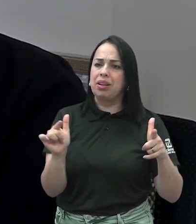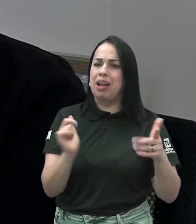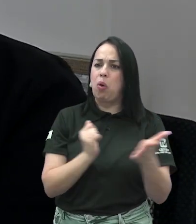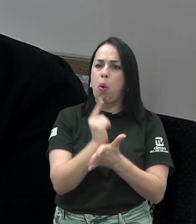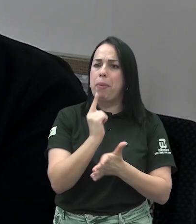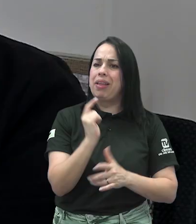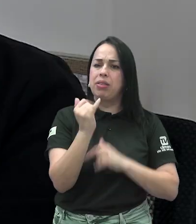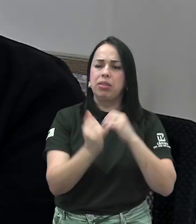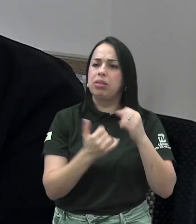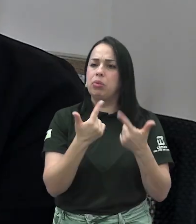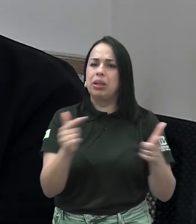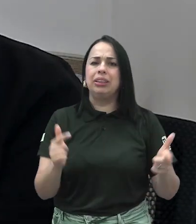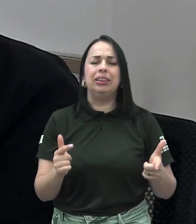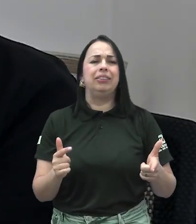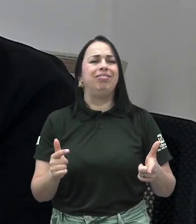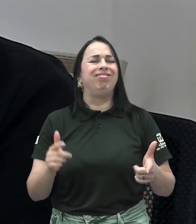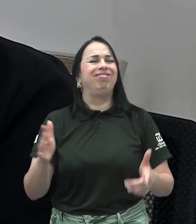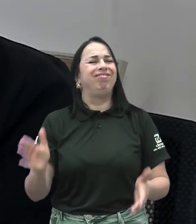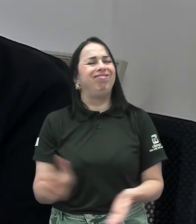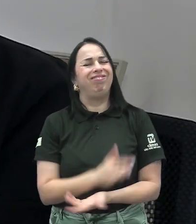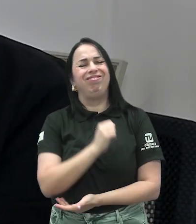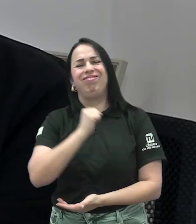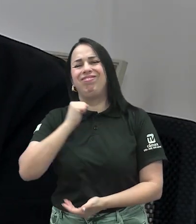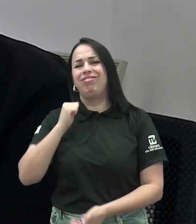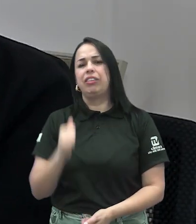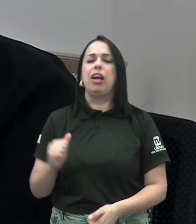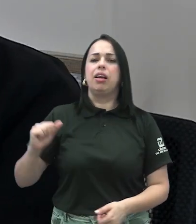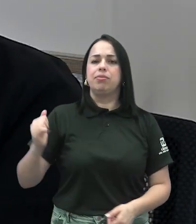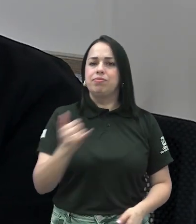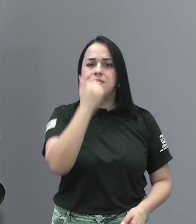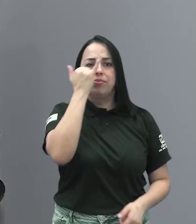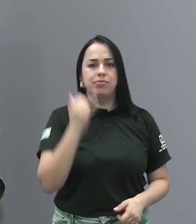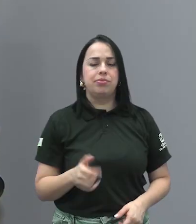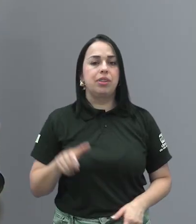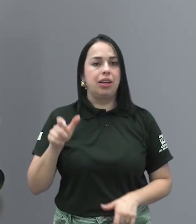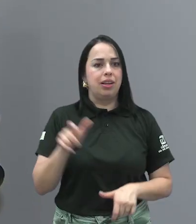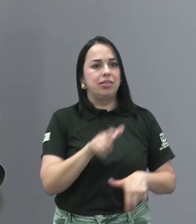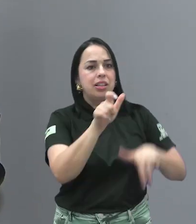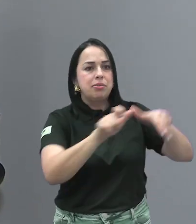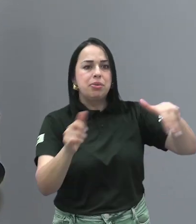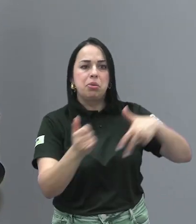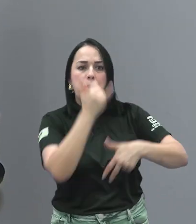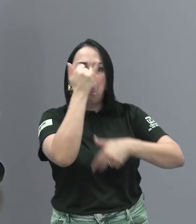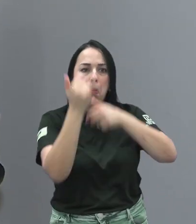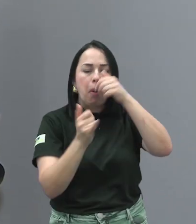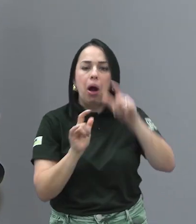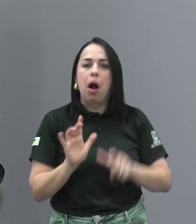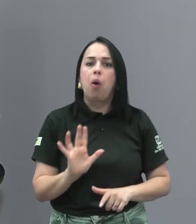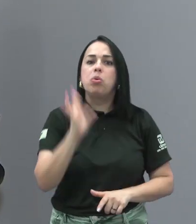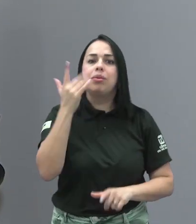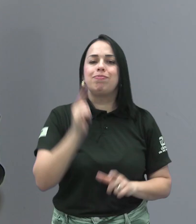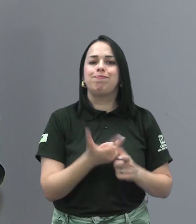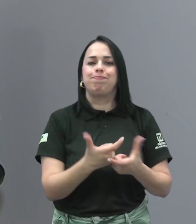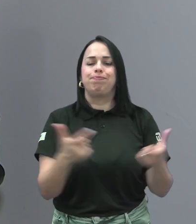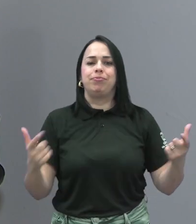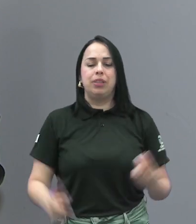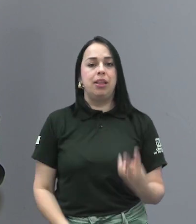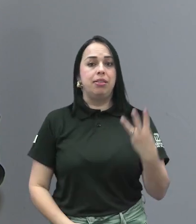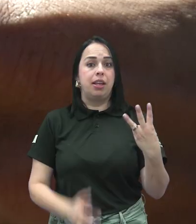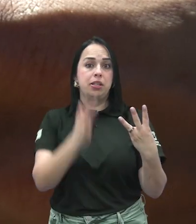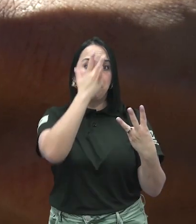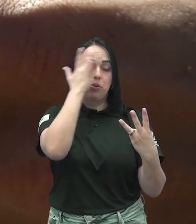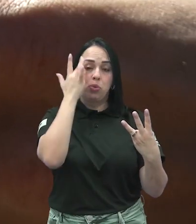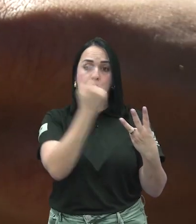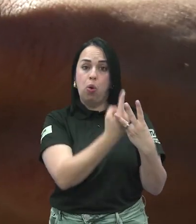aqui recente, o último pedido foi há 2 meses atrás. Eu falei, caí num golpe, né? E o número de vítimas como a Flávia tem crescido no